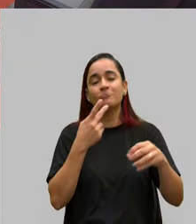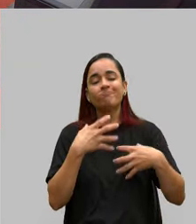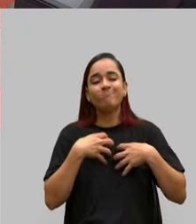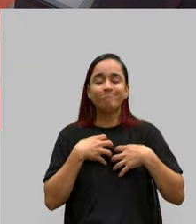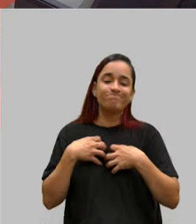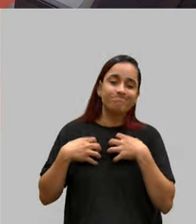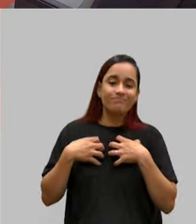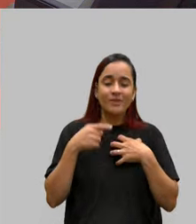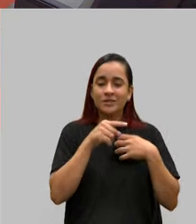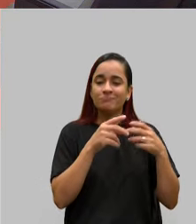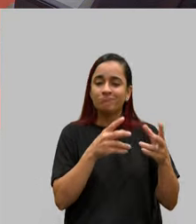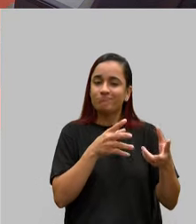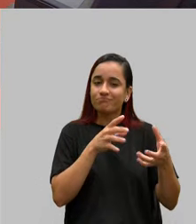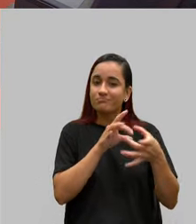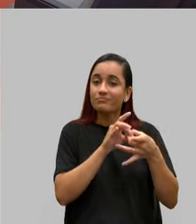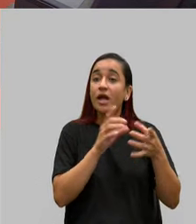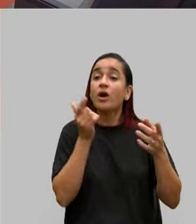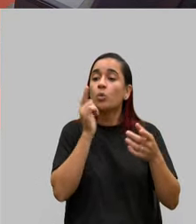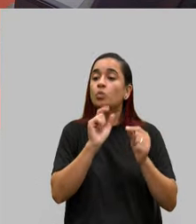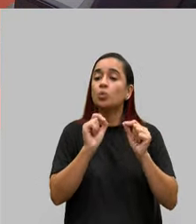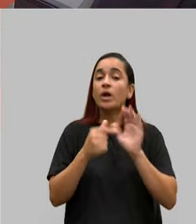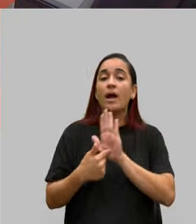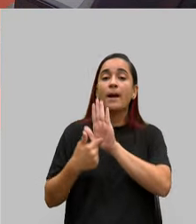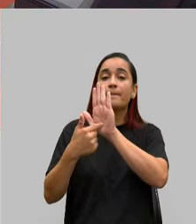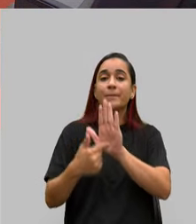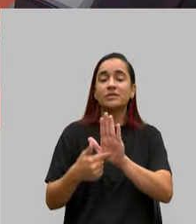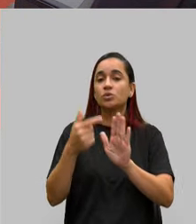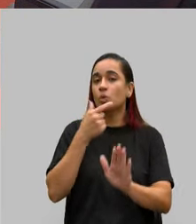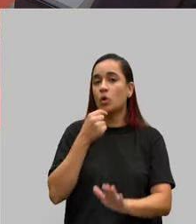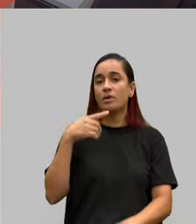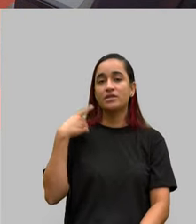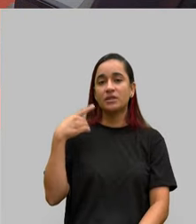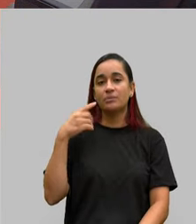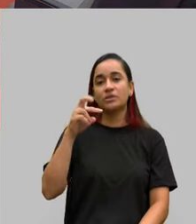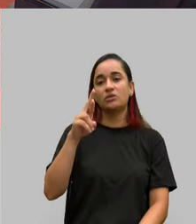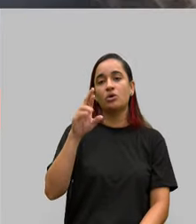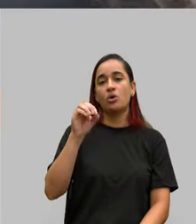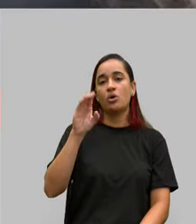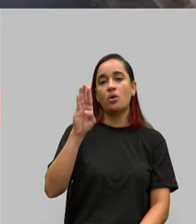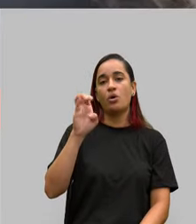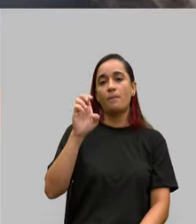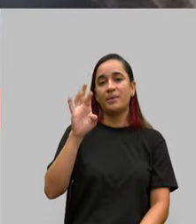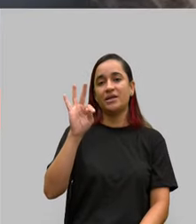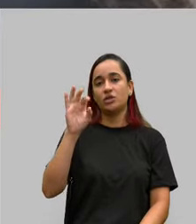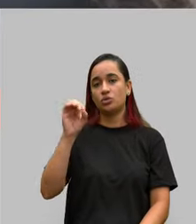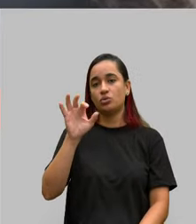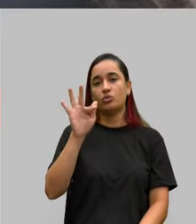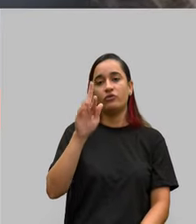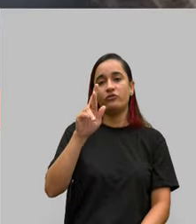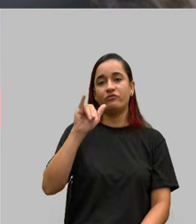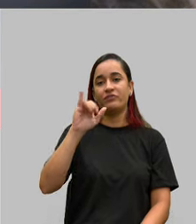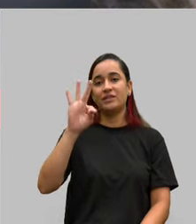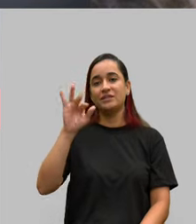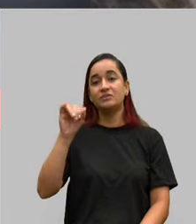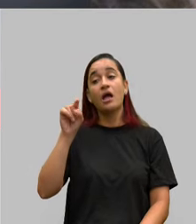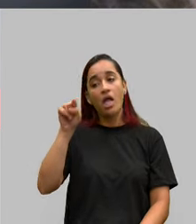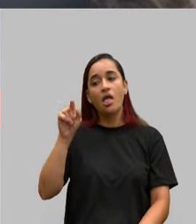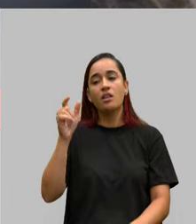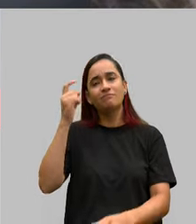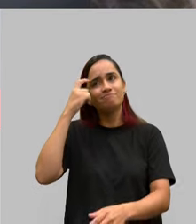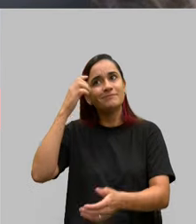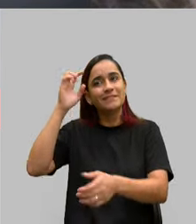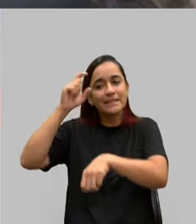causa nos apresentou Roberto Freire que na época era ministro da cultura que na hora comprou a